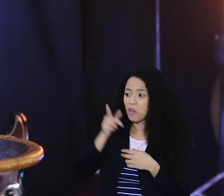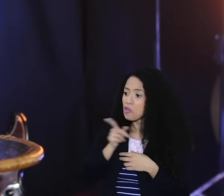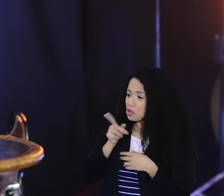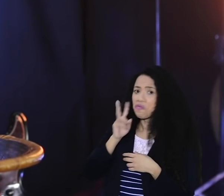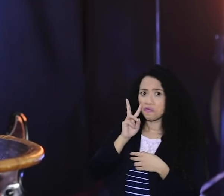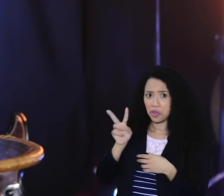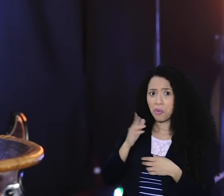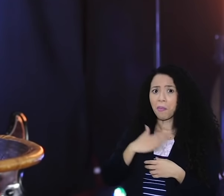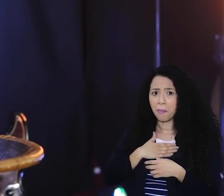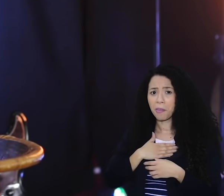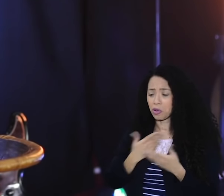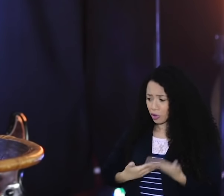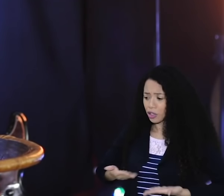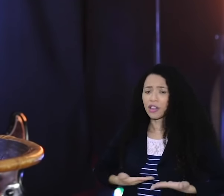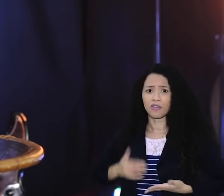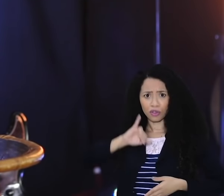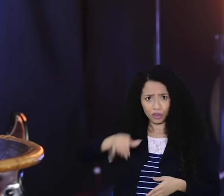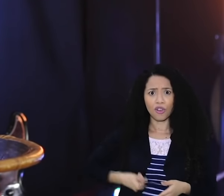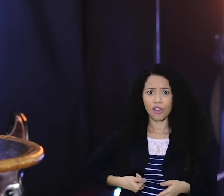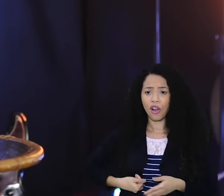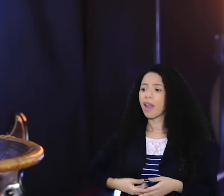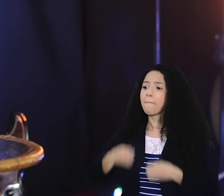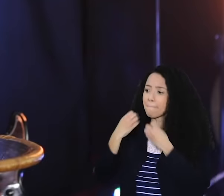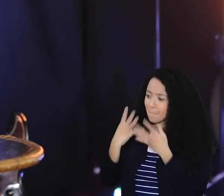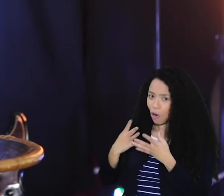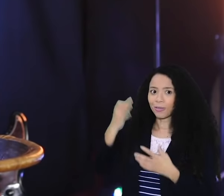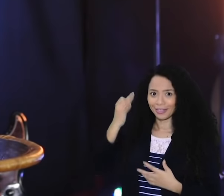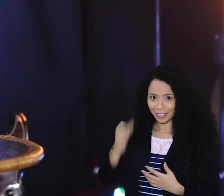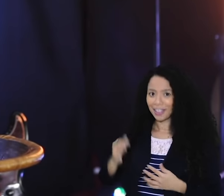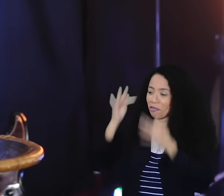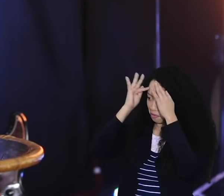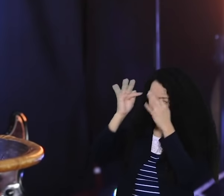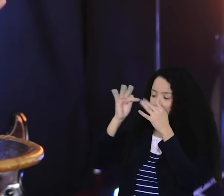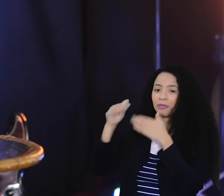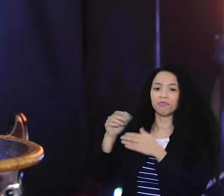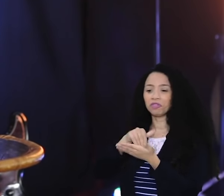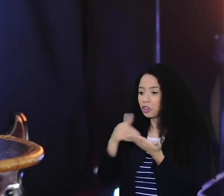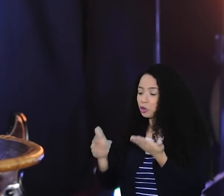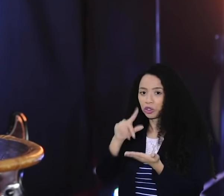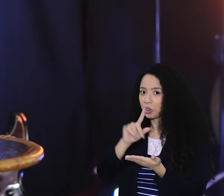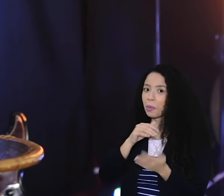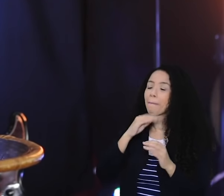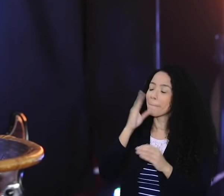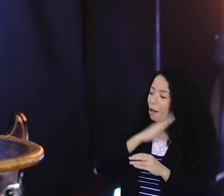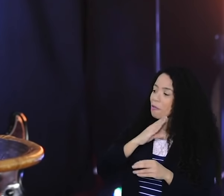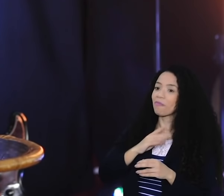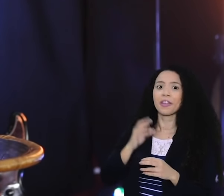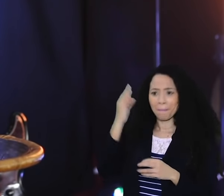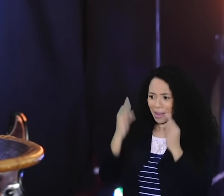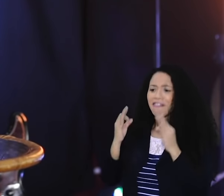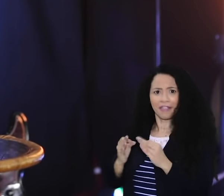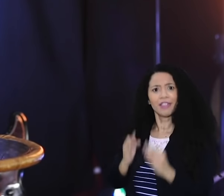assim, tu viste meu servo Jó, ele é fiel, ele é íntegro, temente a Deus, se desvia do mal, ou seja, é um cara perfeito. E